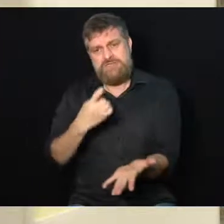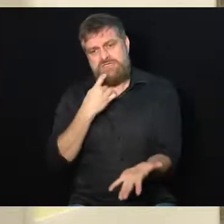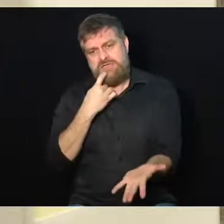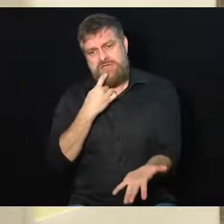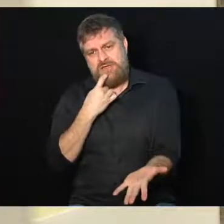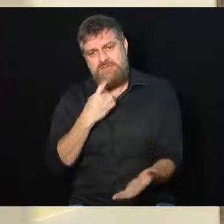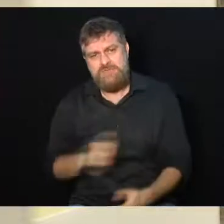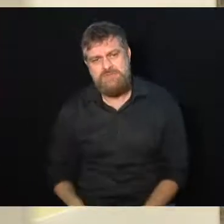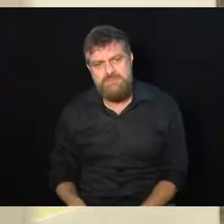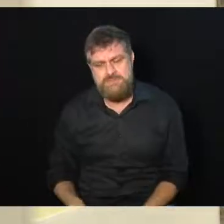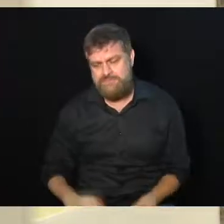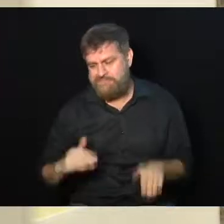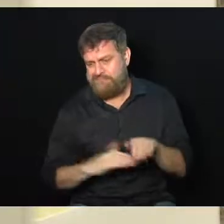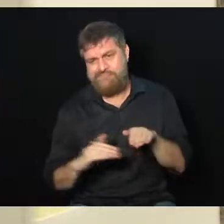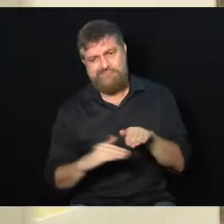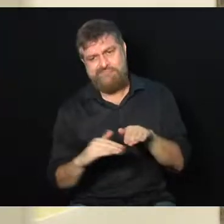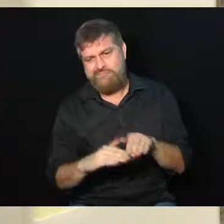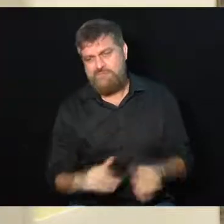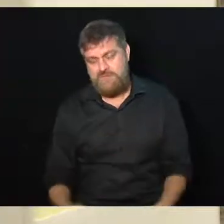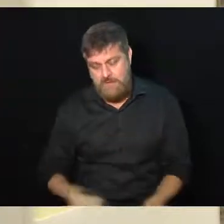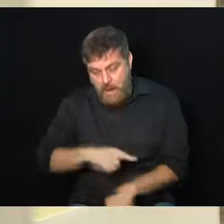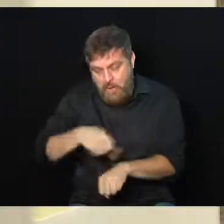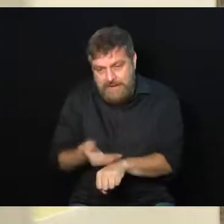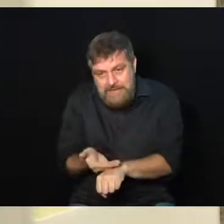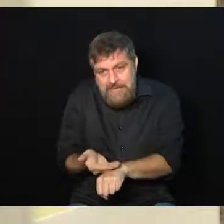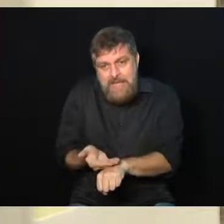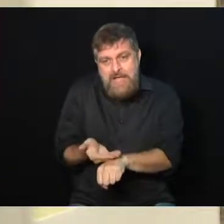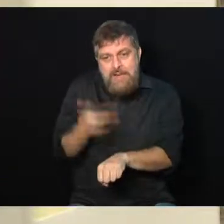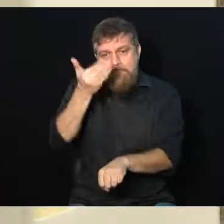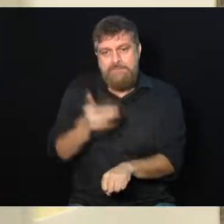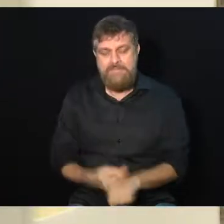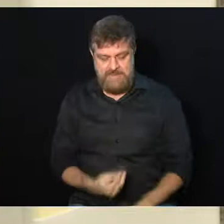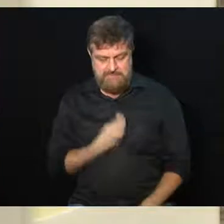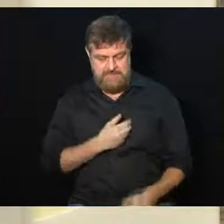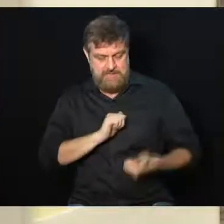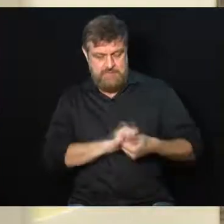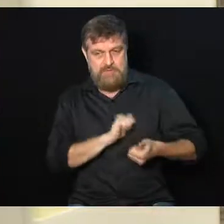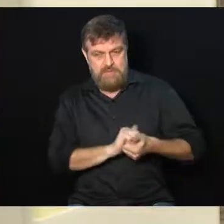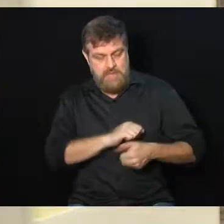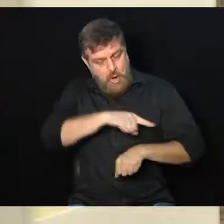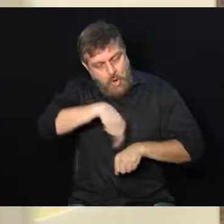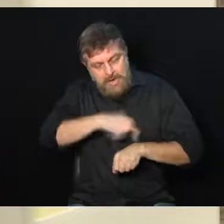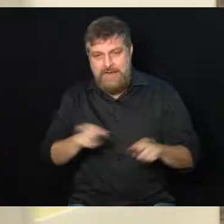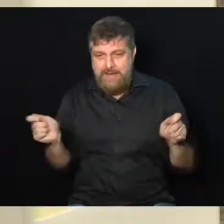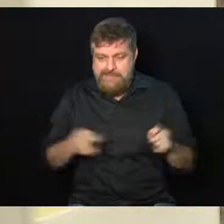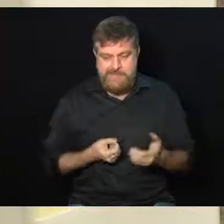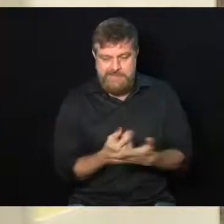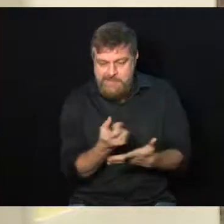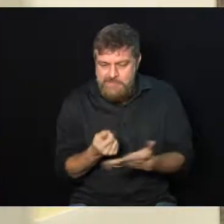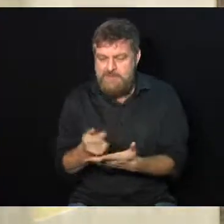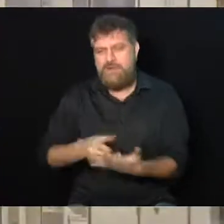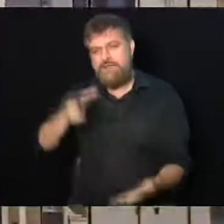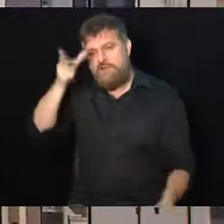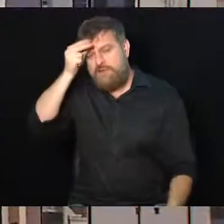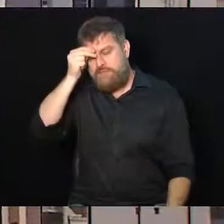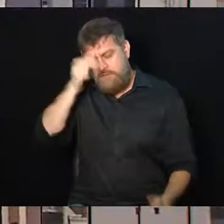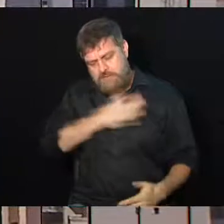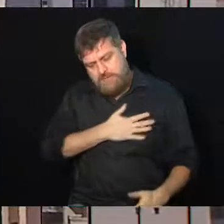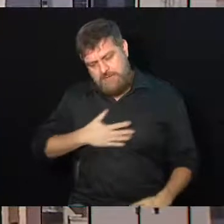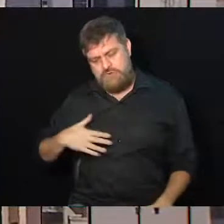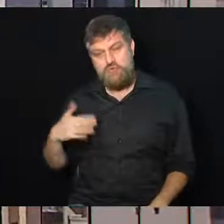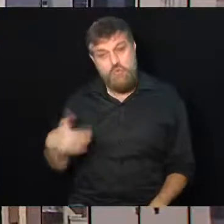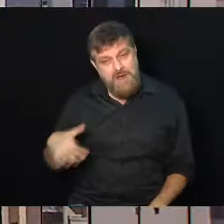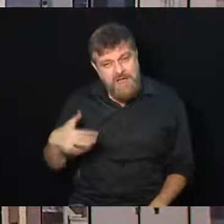cidade, o estacionamento. Então, amplia isso, mais qualidade de vida, mais horário para fazer compra, mais tranquilidade.